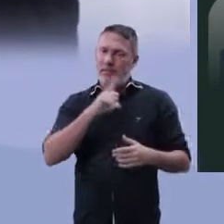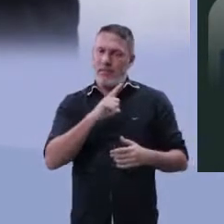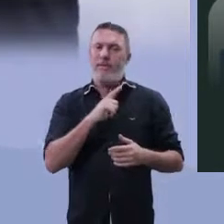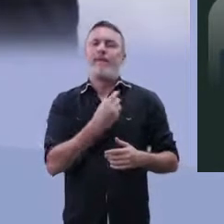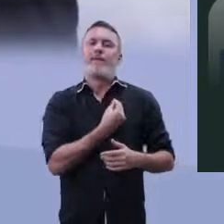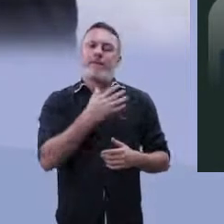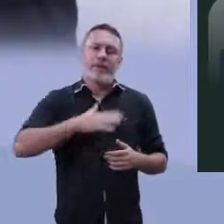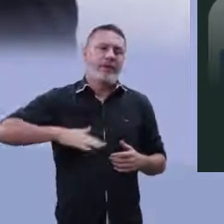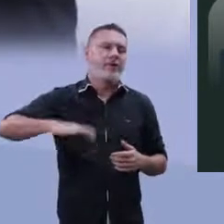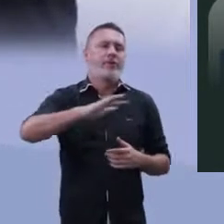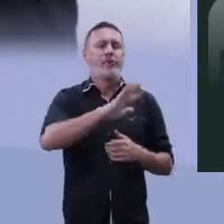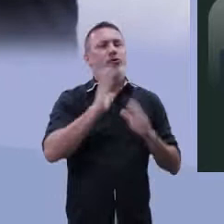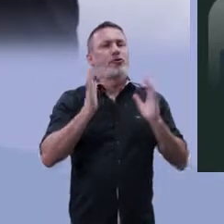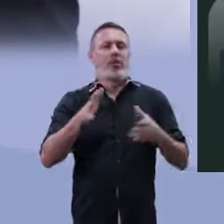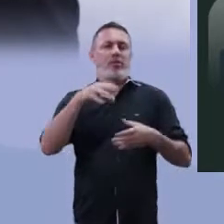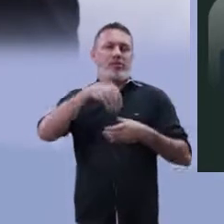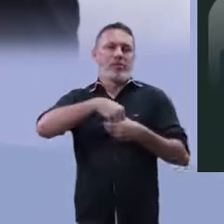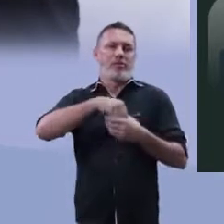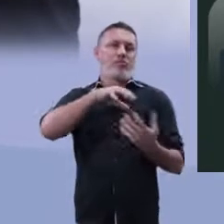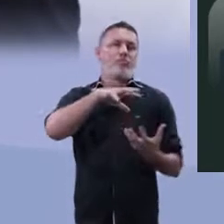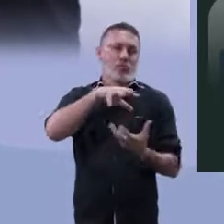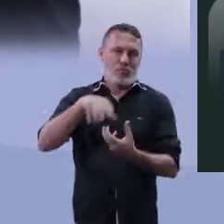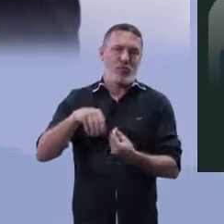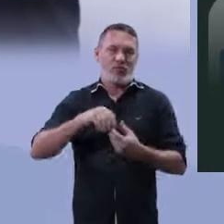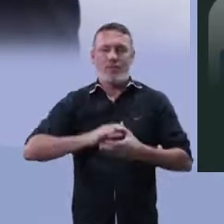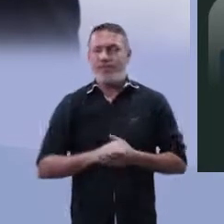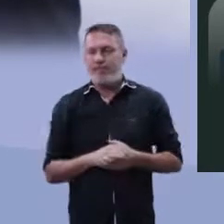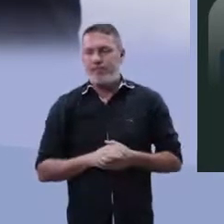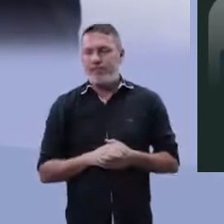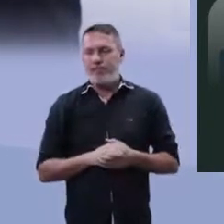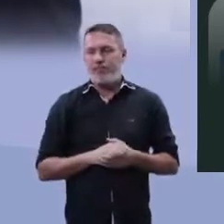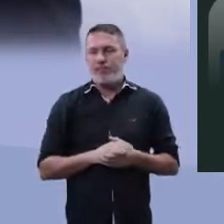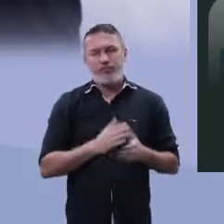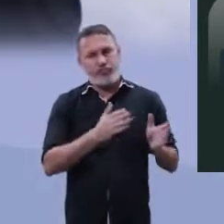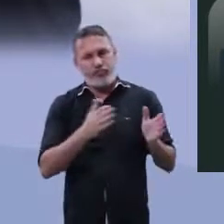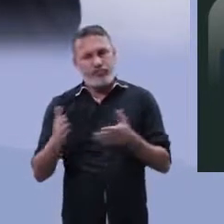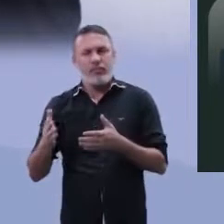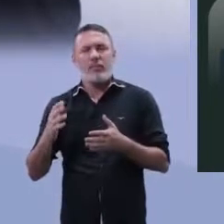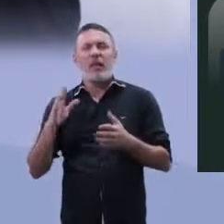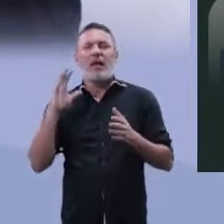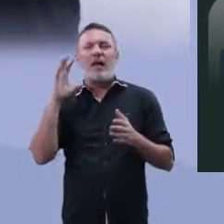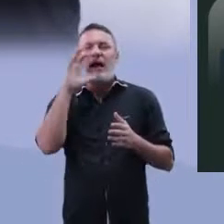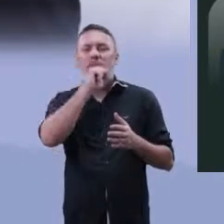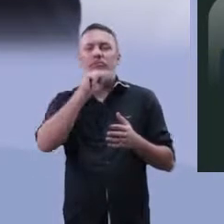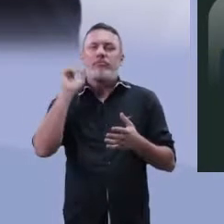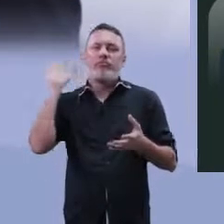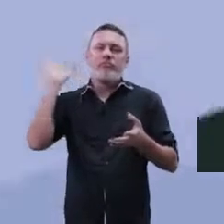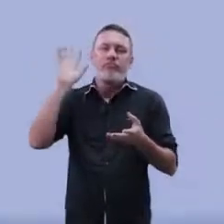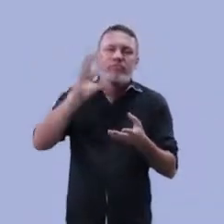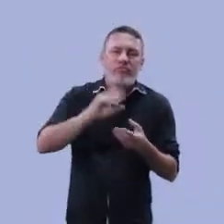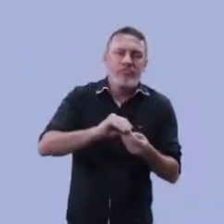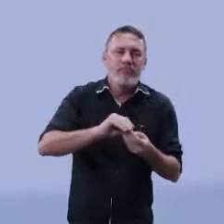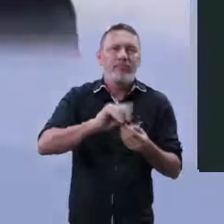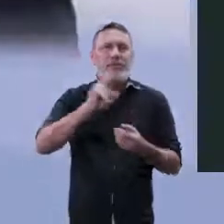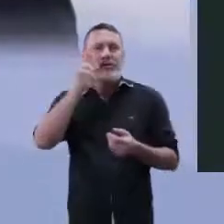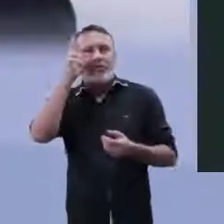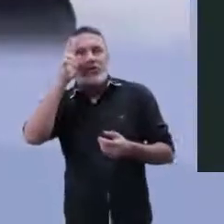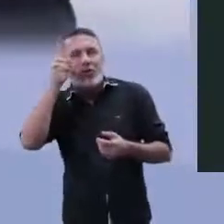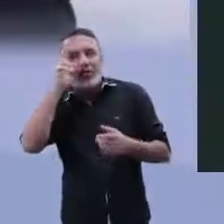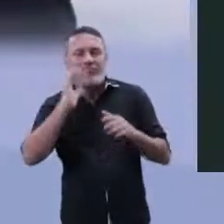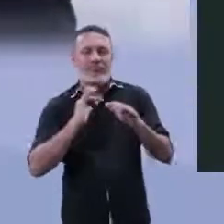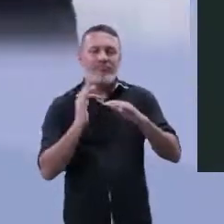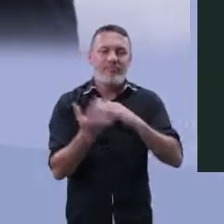como se diz, marcando a nossa presença, a nossa existência nesse mundo.